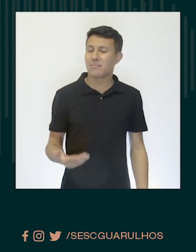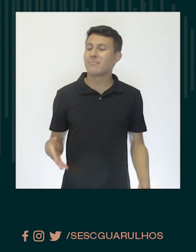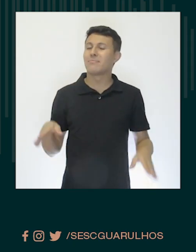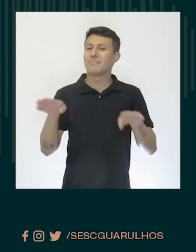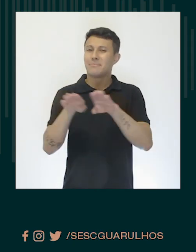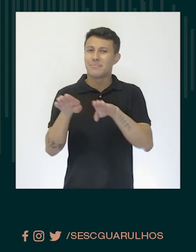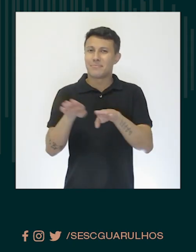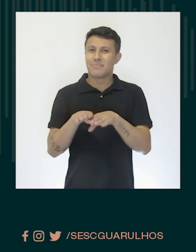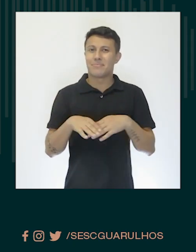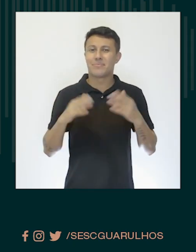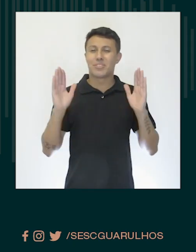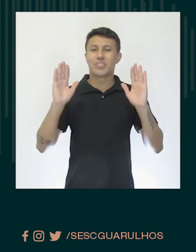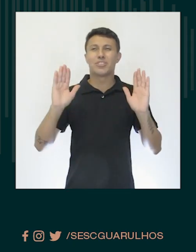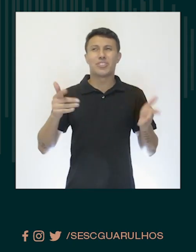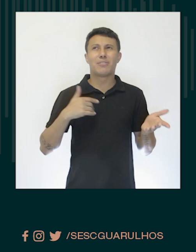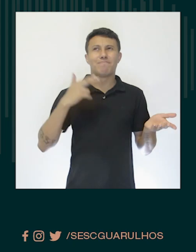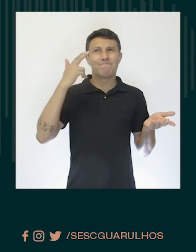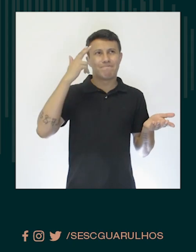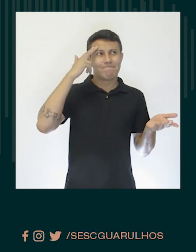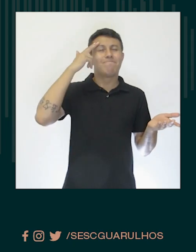já sonhando assim,